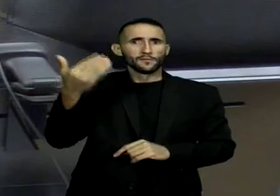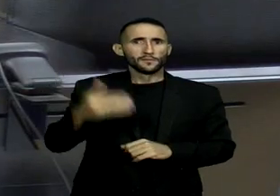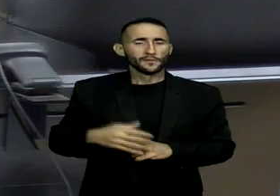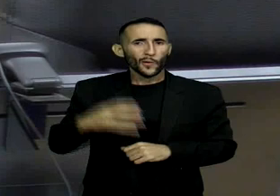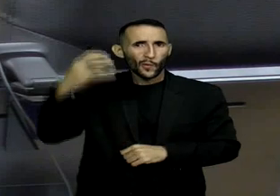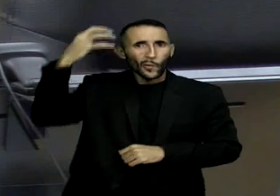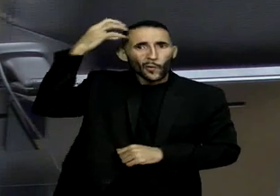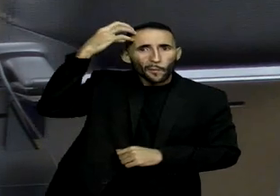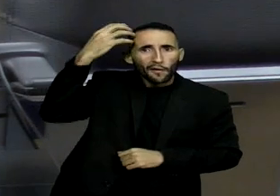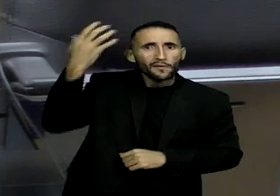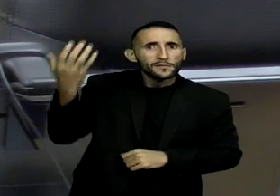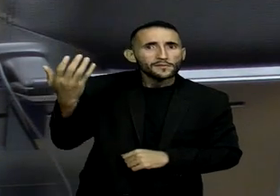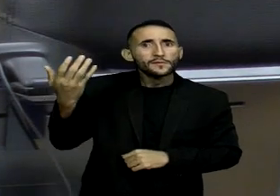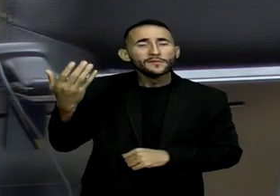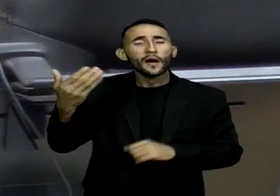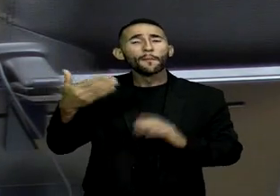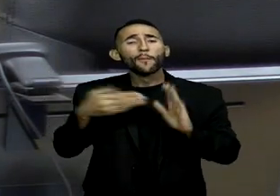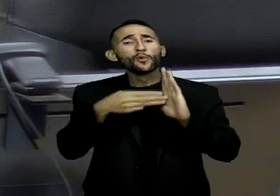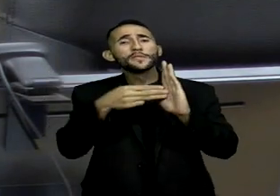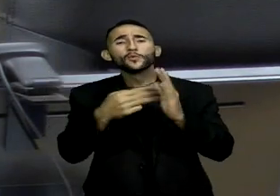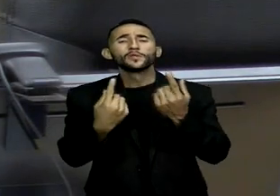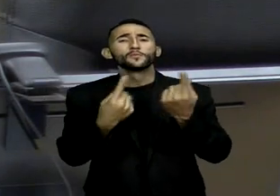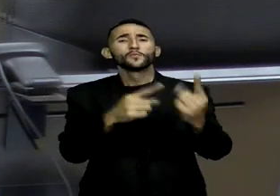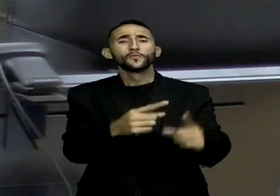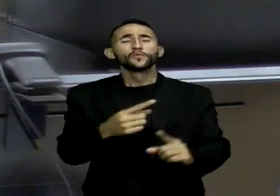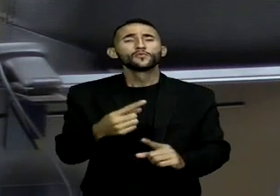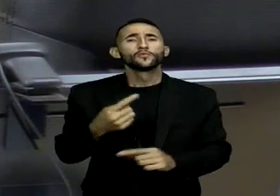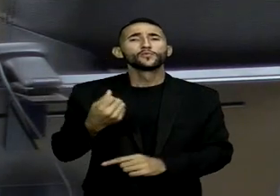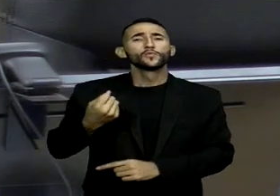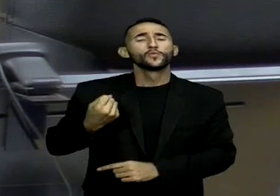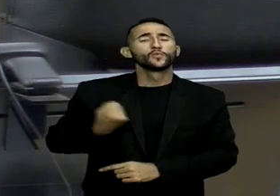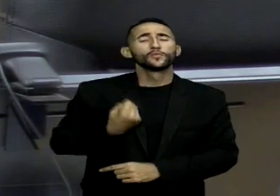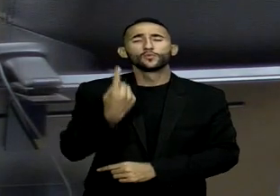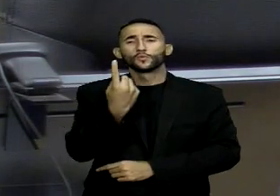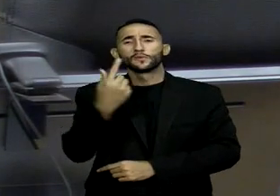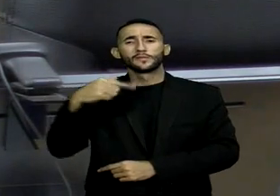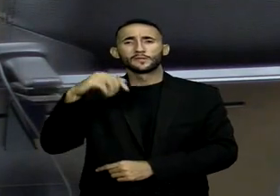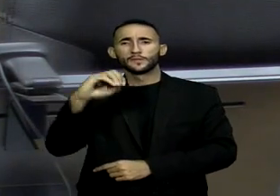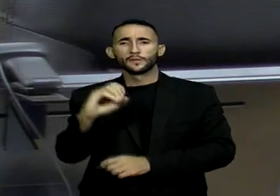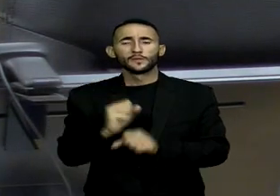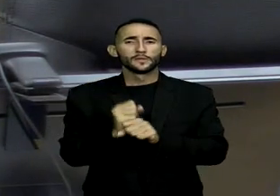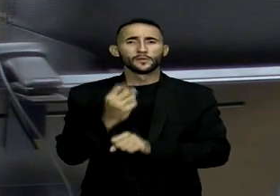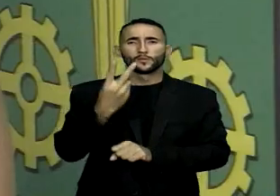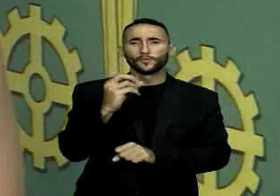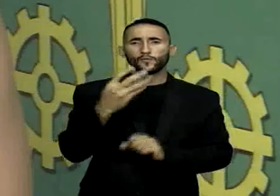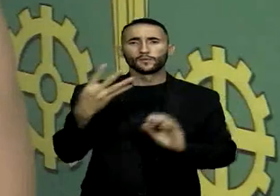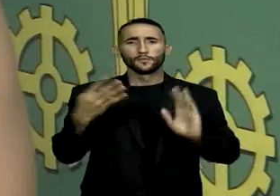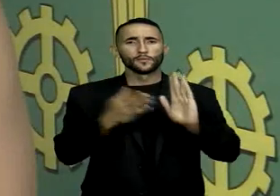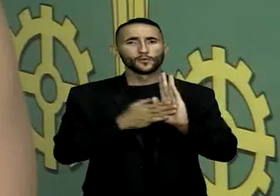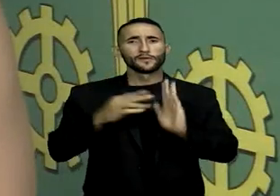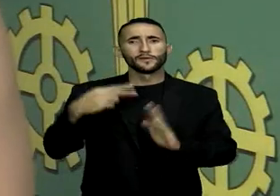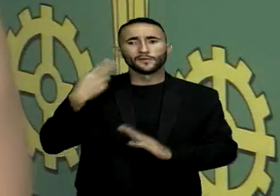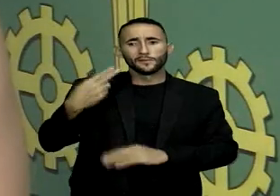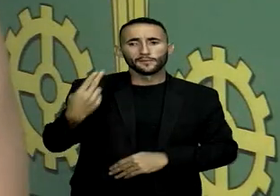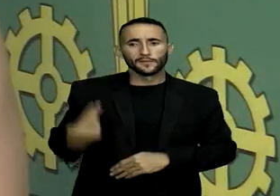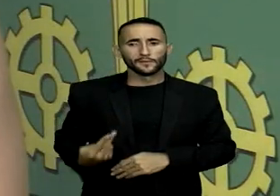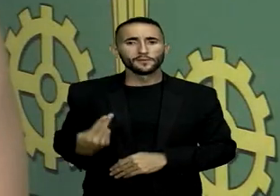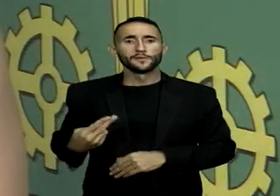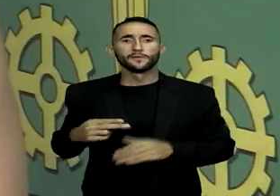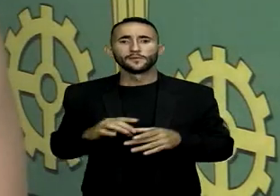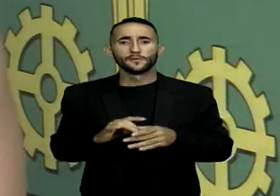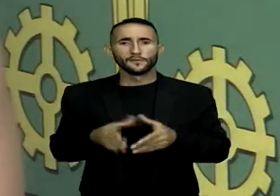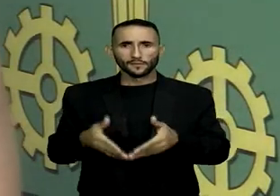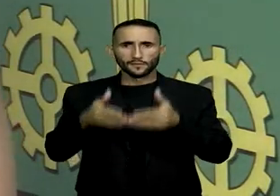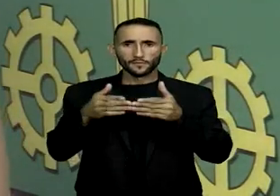repúdio 170/2024 da nobre vereadora Ana Paula Rossi. Questão de ordem, senhor presidente. Questão de ordem, nobre vereadora Ana